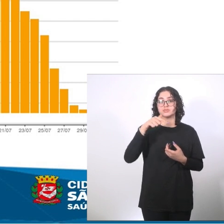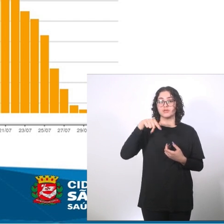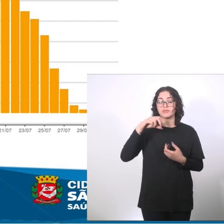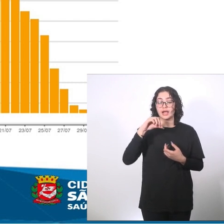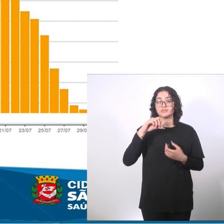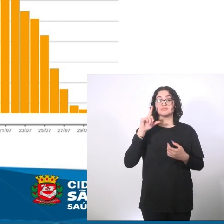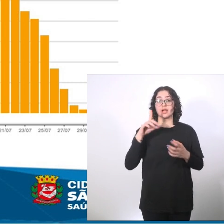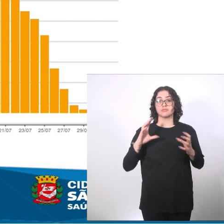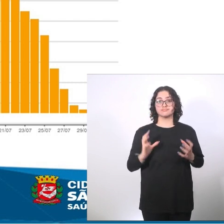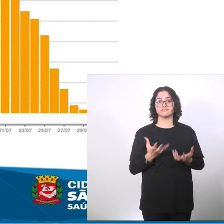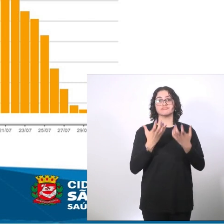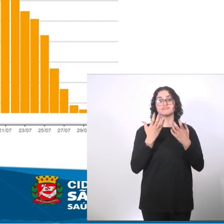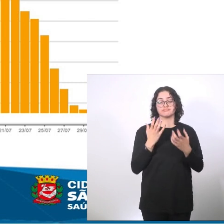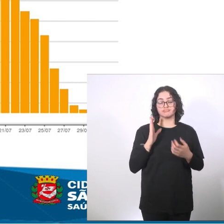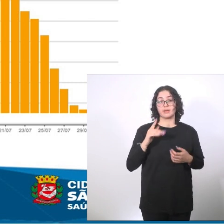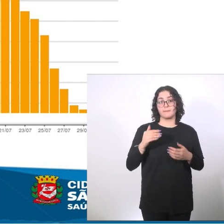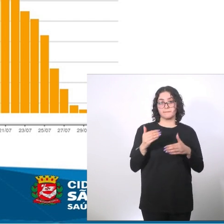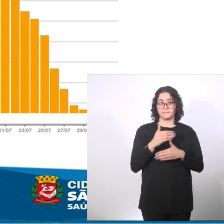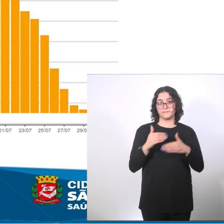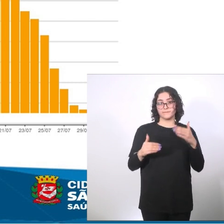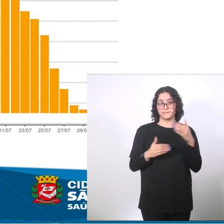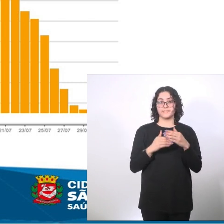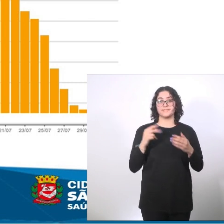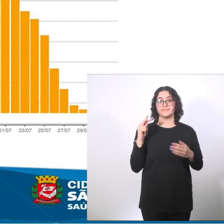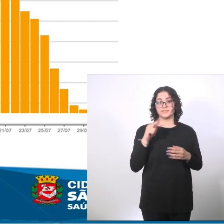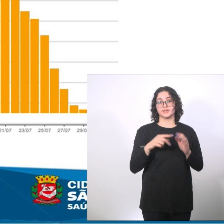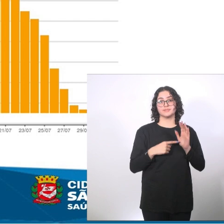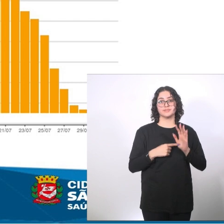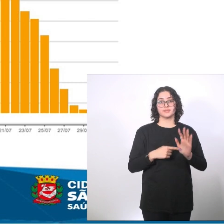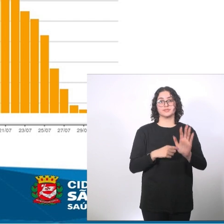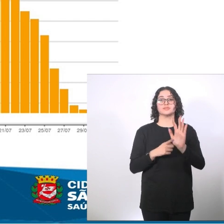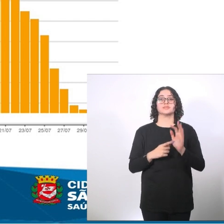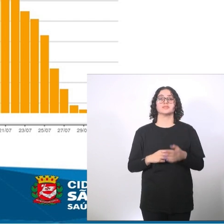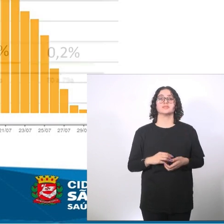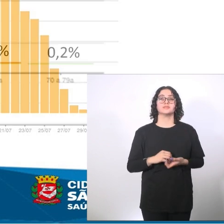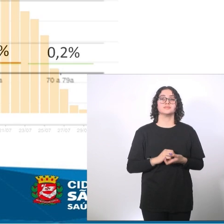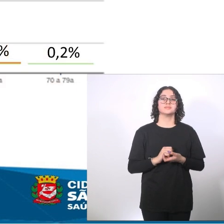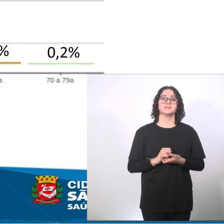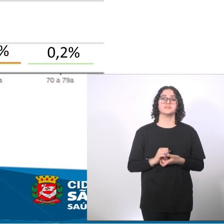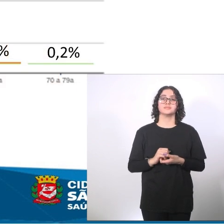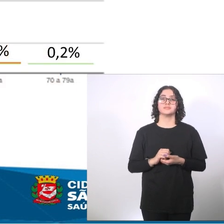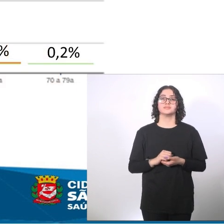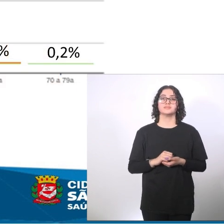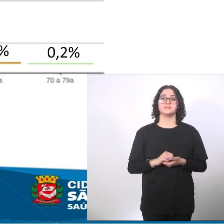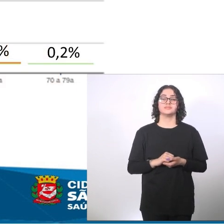confirmados. Desses casos, no próximo, nós vamos mostrar